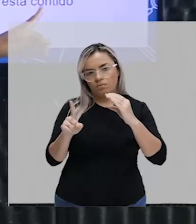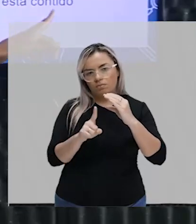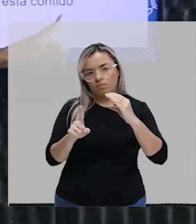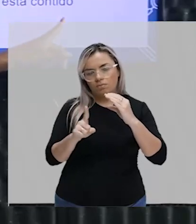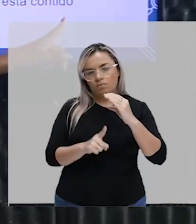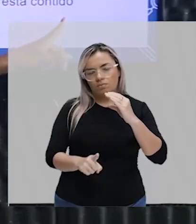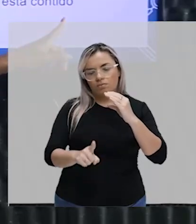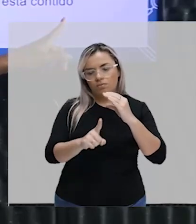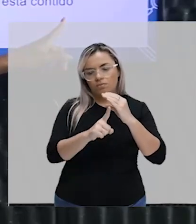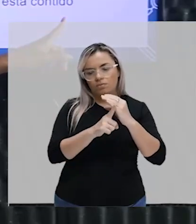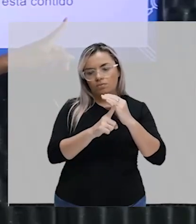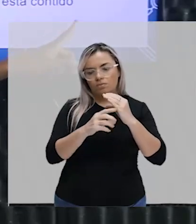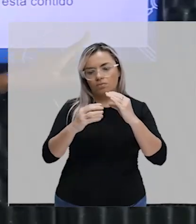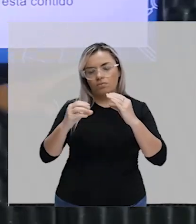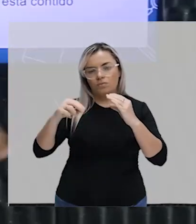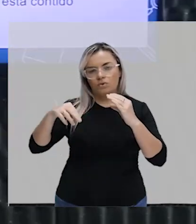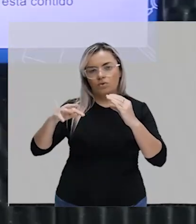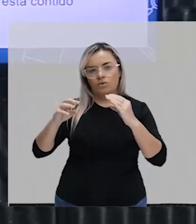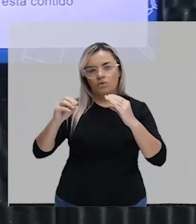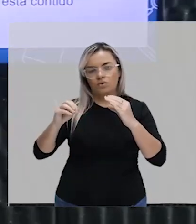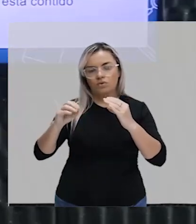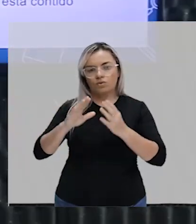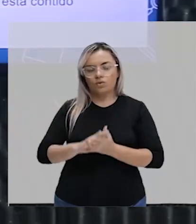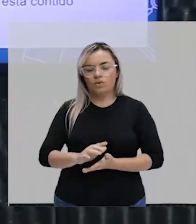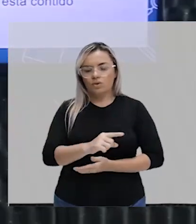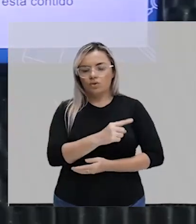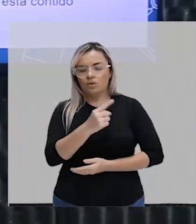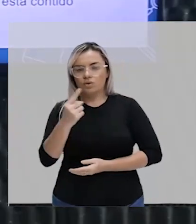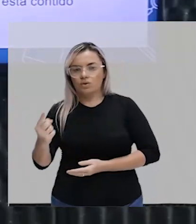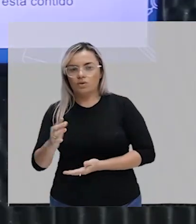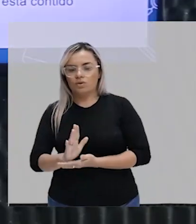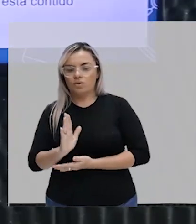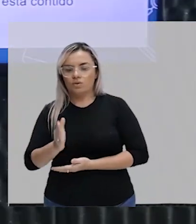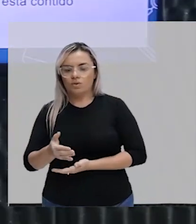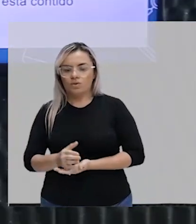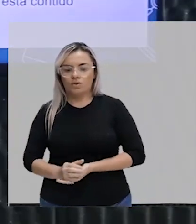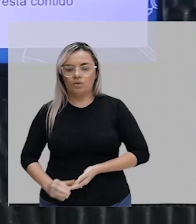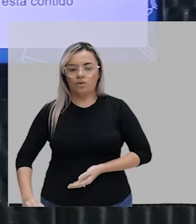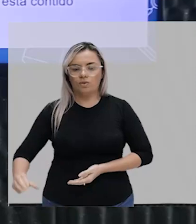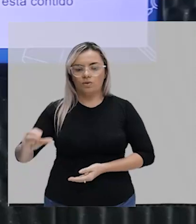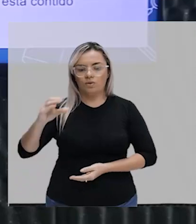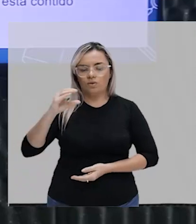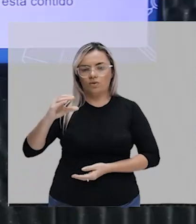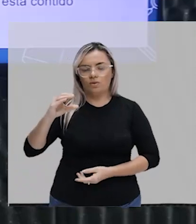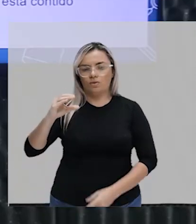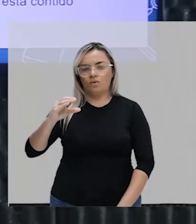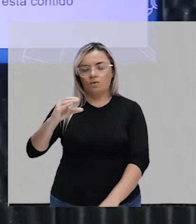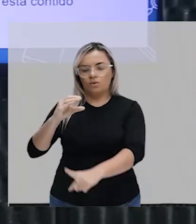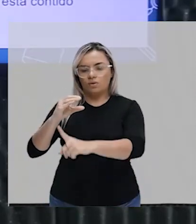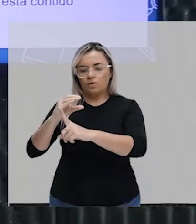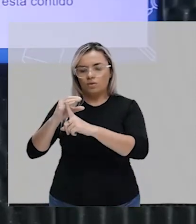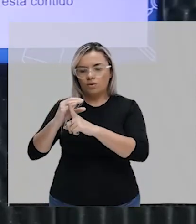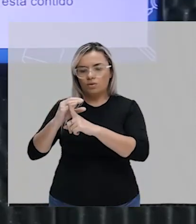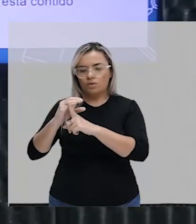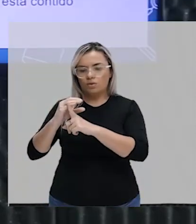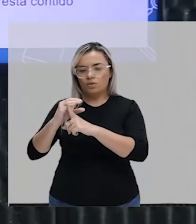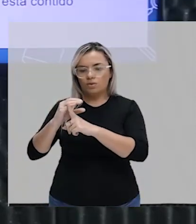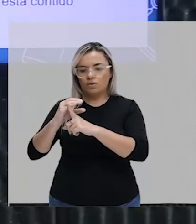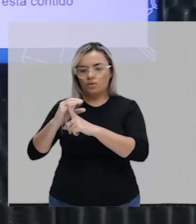Então, não está contido. E no mesmo raciocínio, se por acaso aparecer esse Czinho